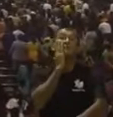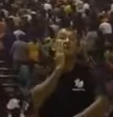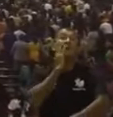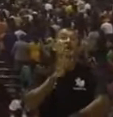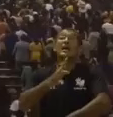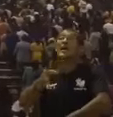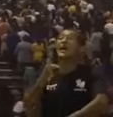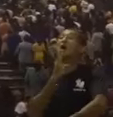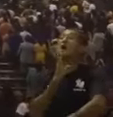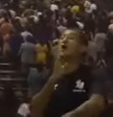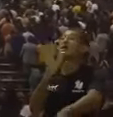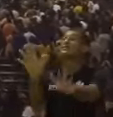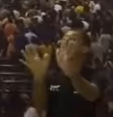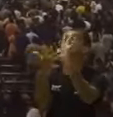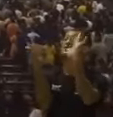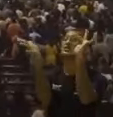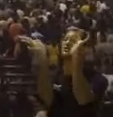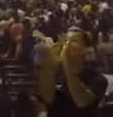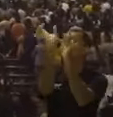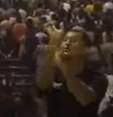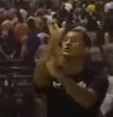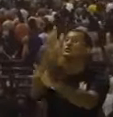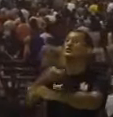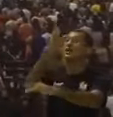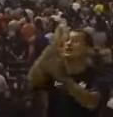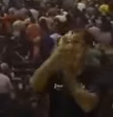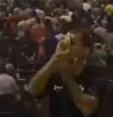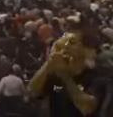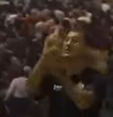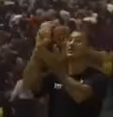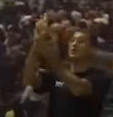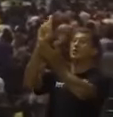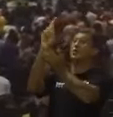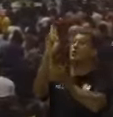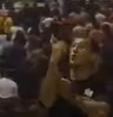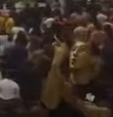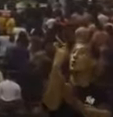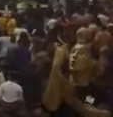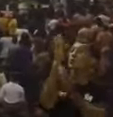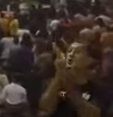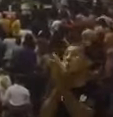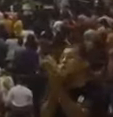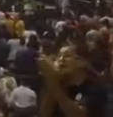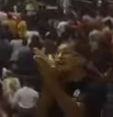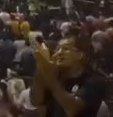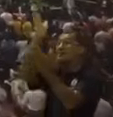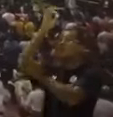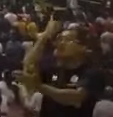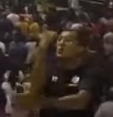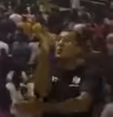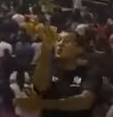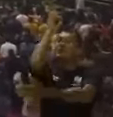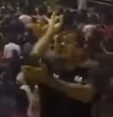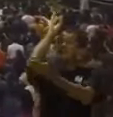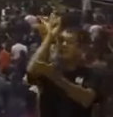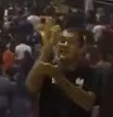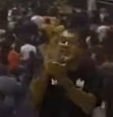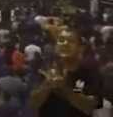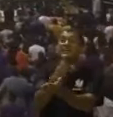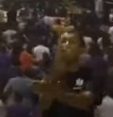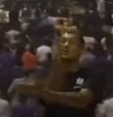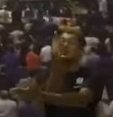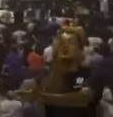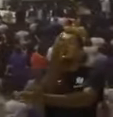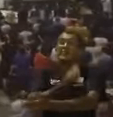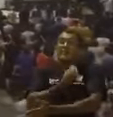Cristo é o Senhor, e além disso, que Jesus é o único caminho, é a única verdade, é a única